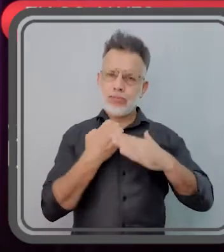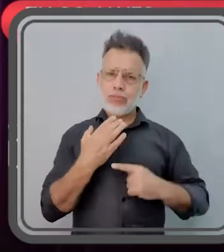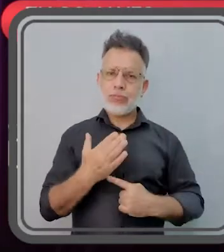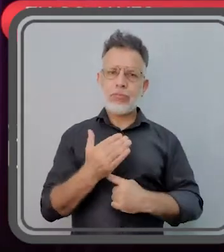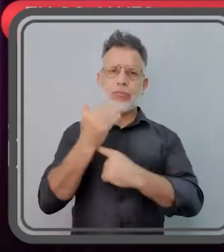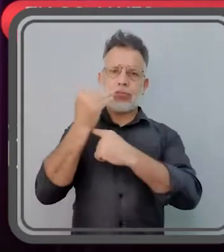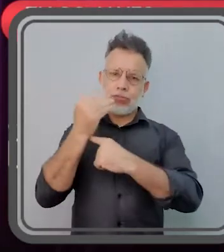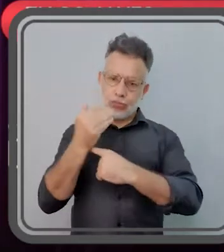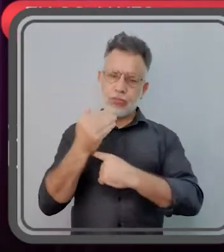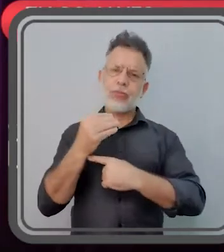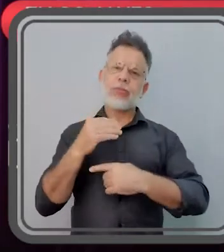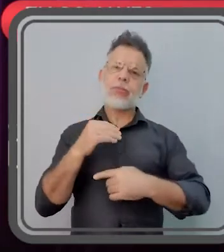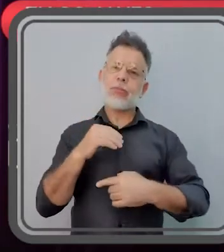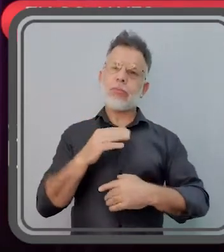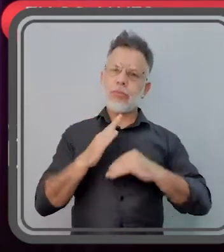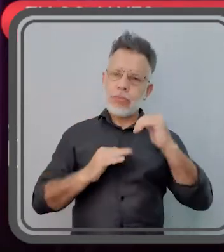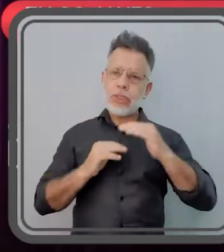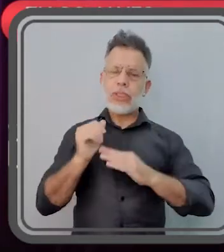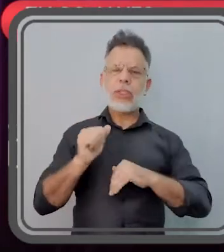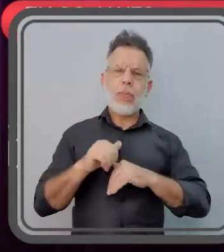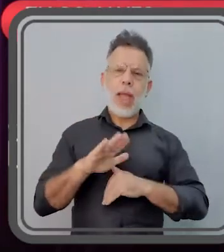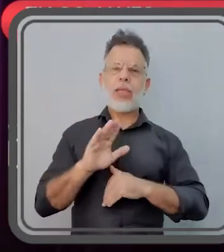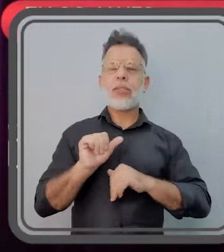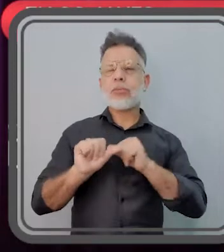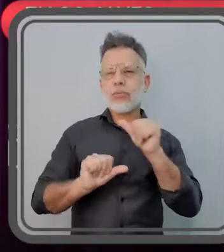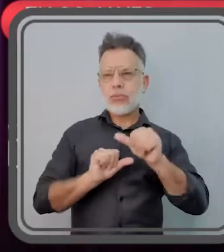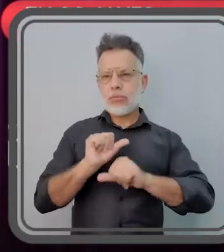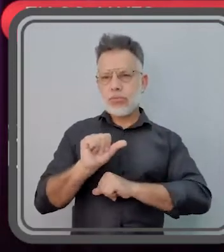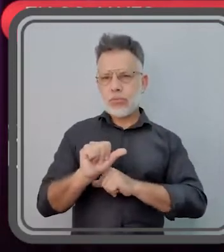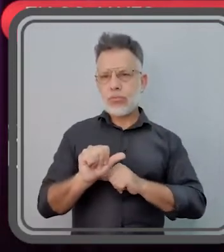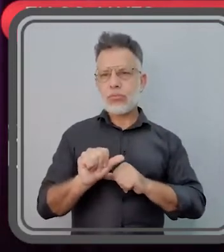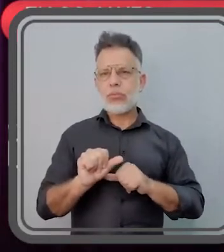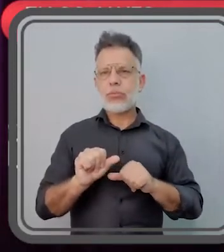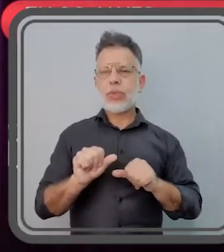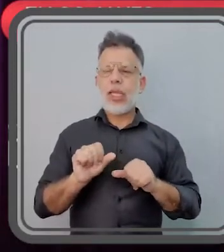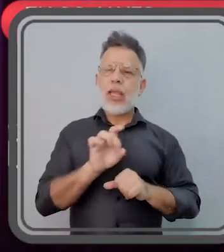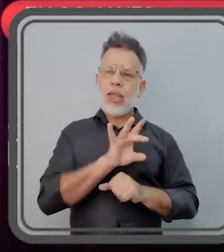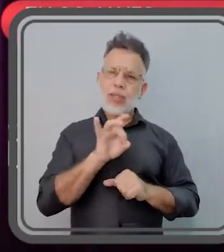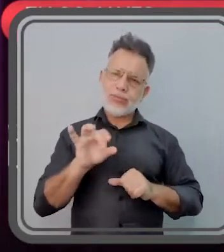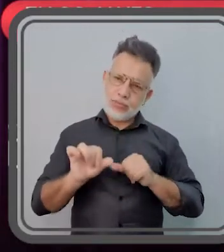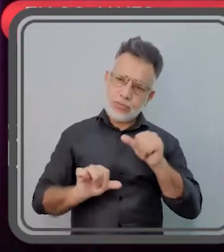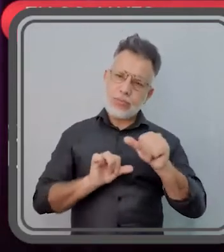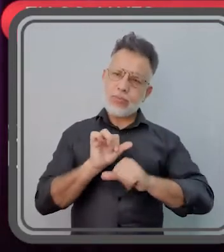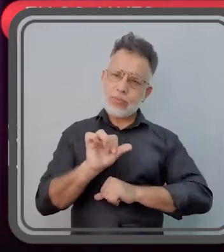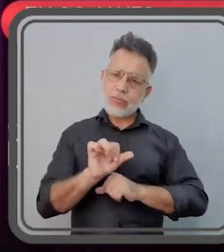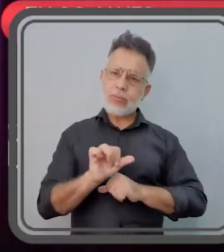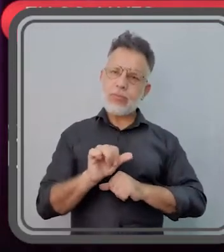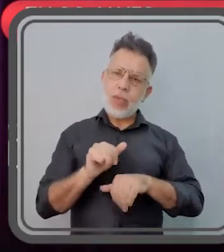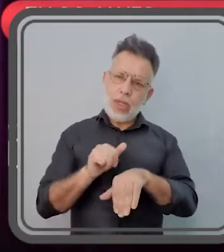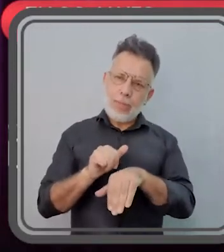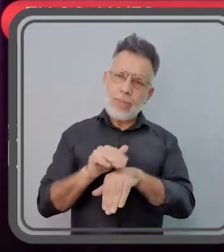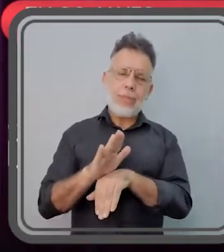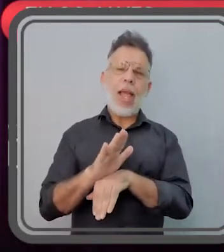tecnologia parte do business e criando mais transformação. E cada transformação é um pouco